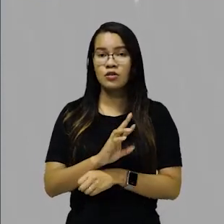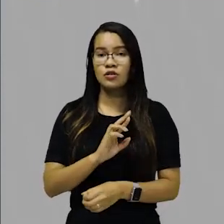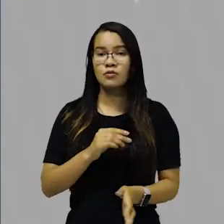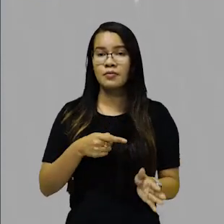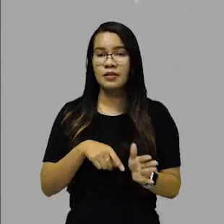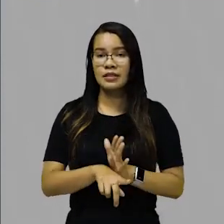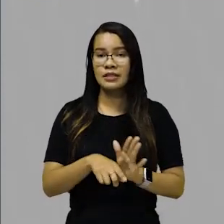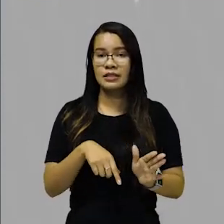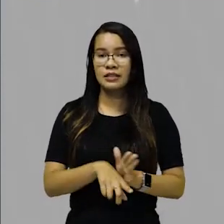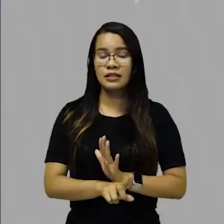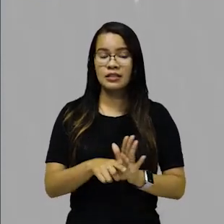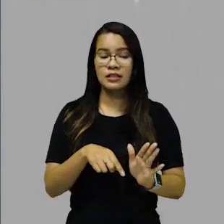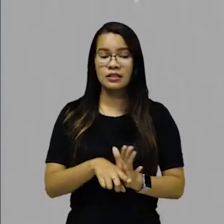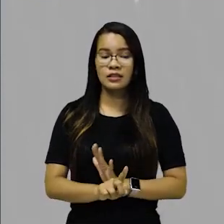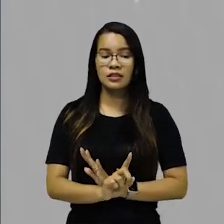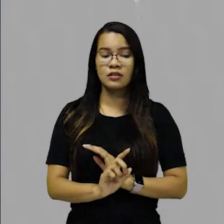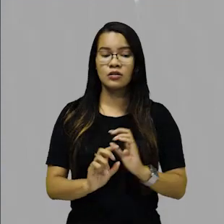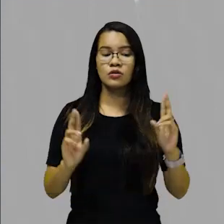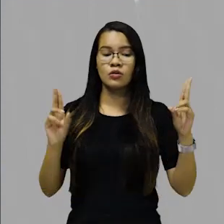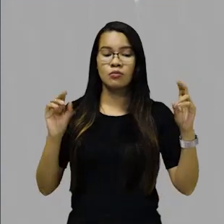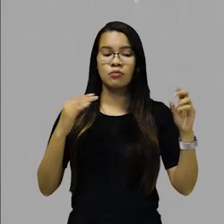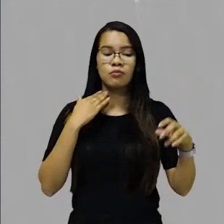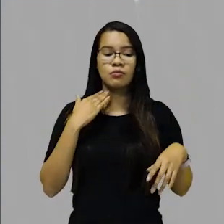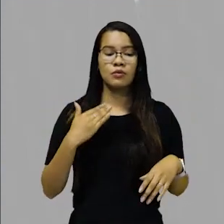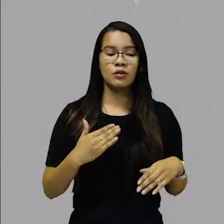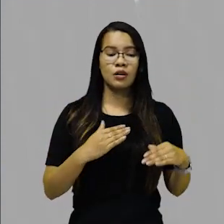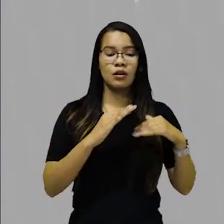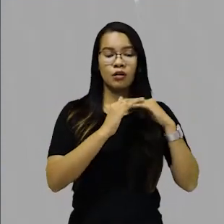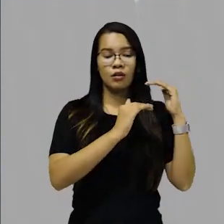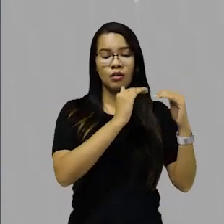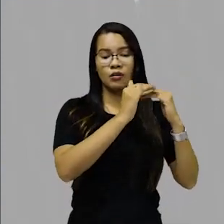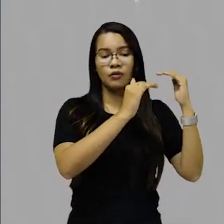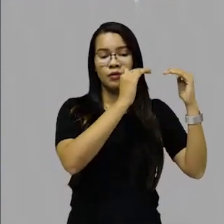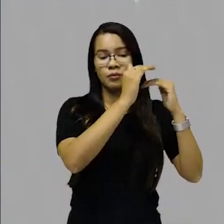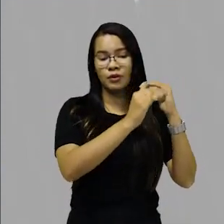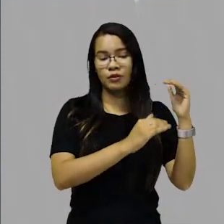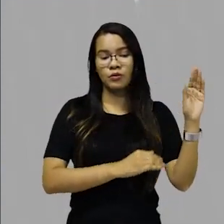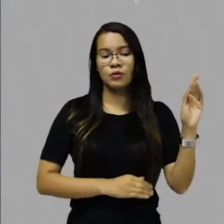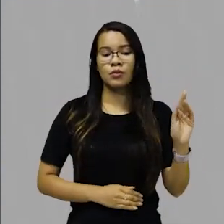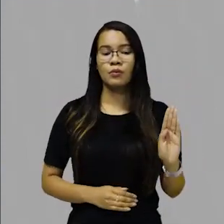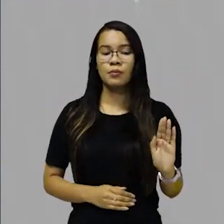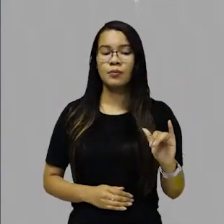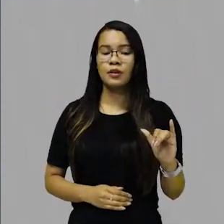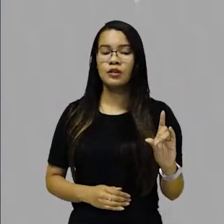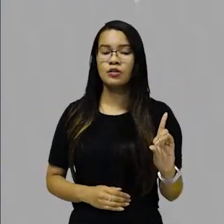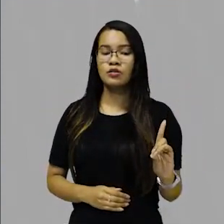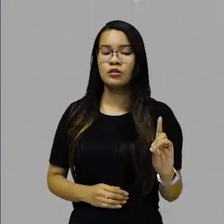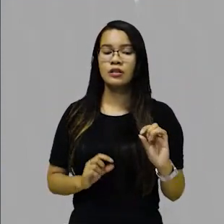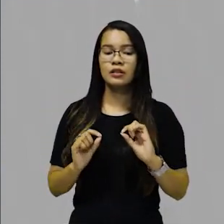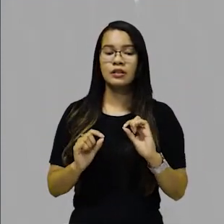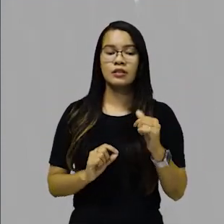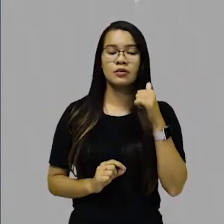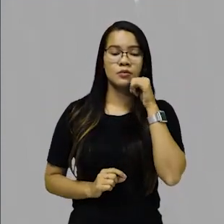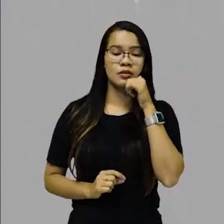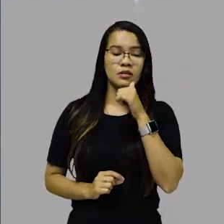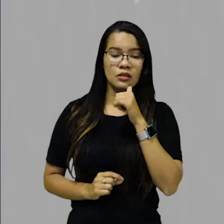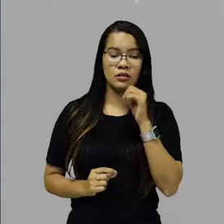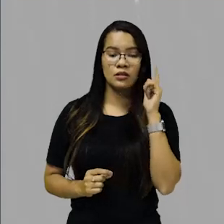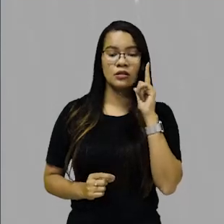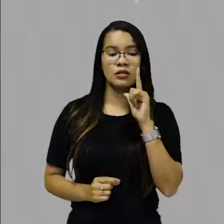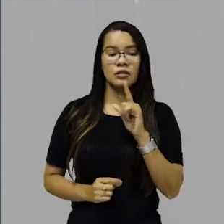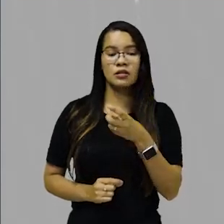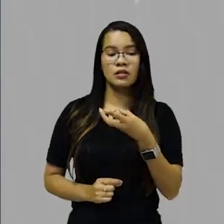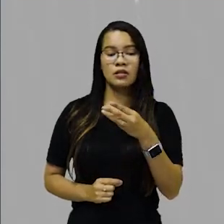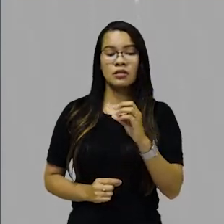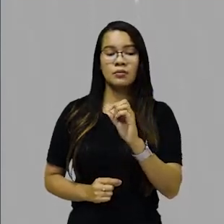Banco Interamericano de Desenvolvimento, o BID, que as mulheres ganham, em média, olha só, 30% menos do que